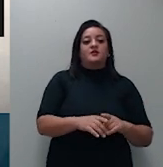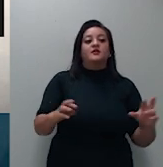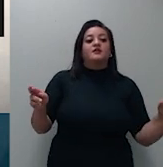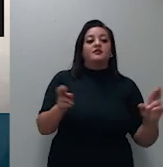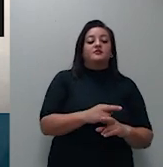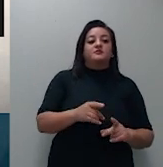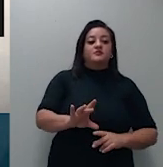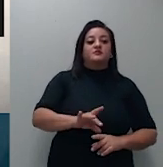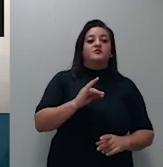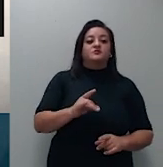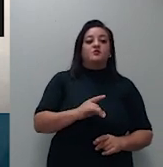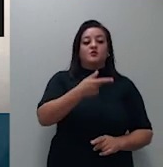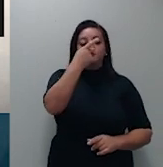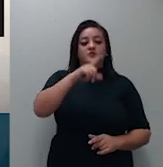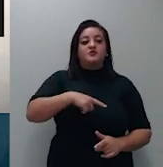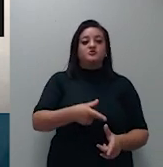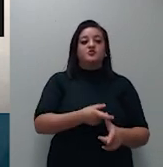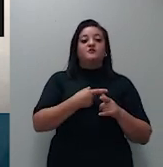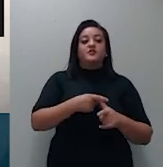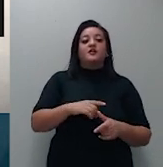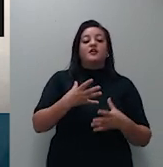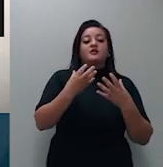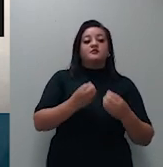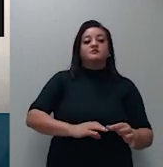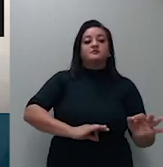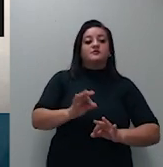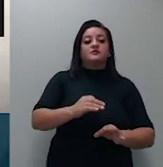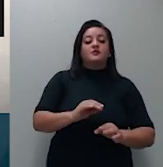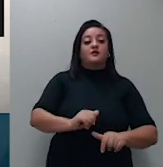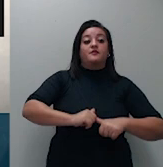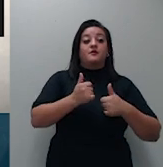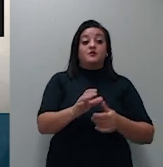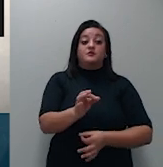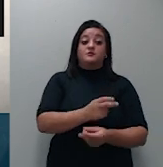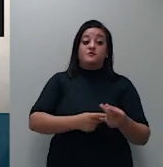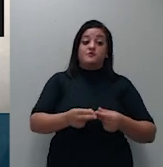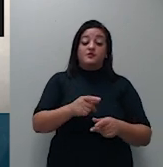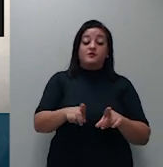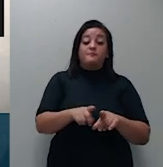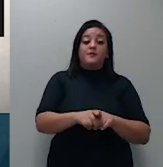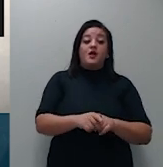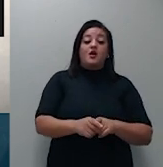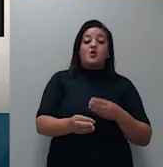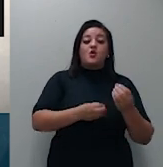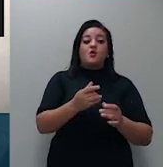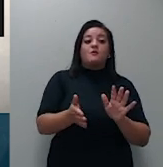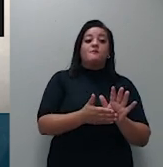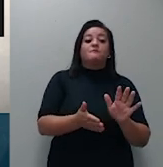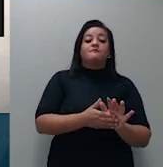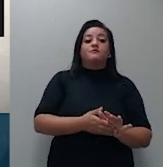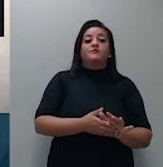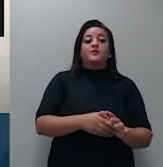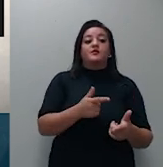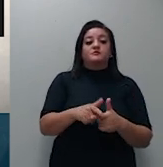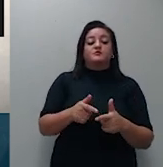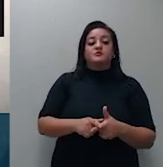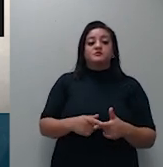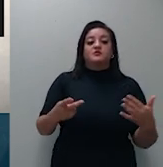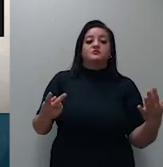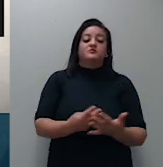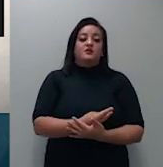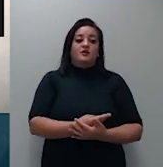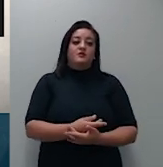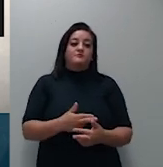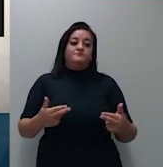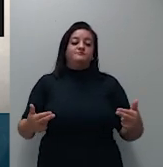decorrentes da opção do credor e não se habilitar na recuperação bem como constata a ocorrência de